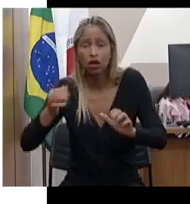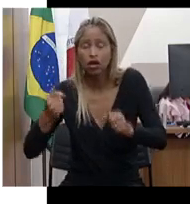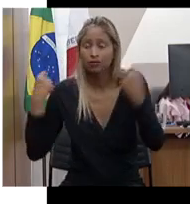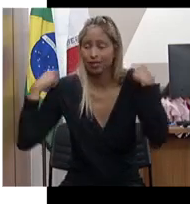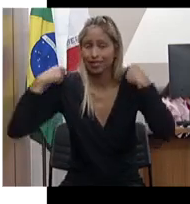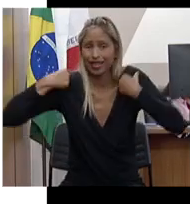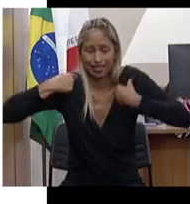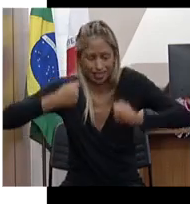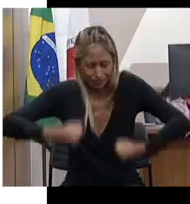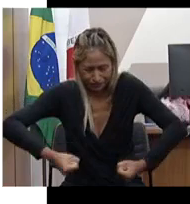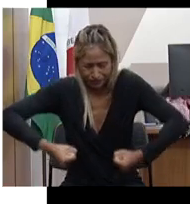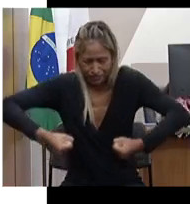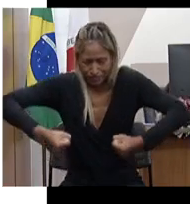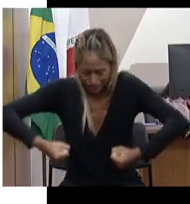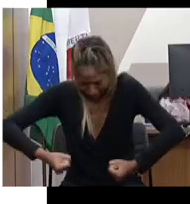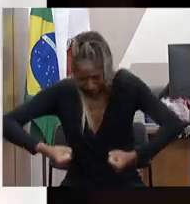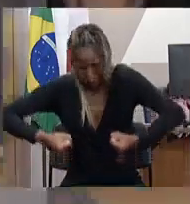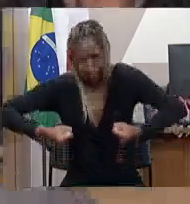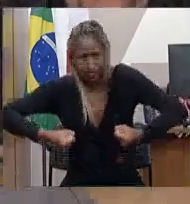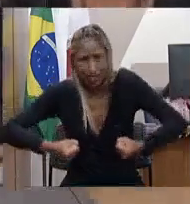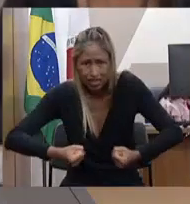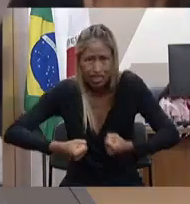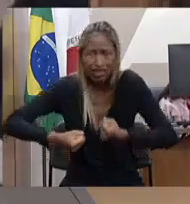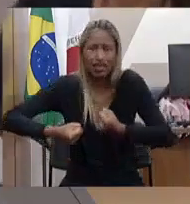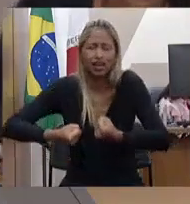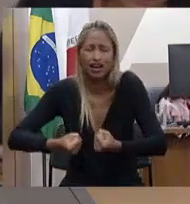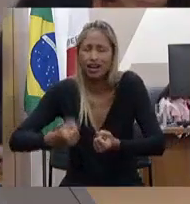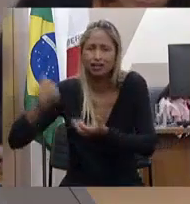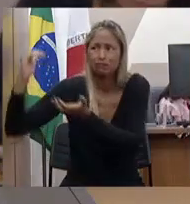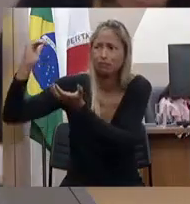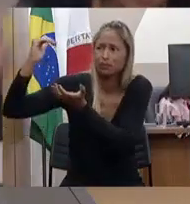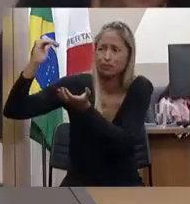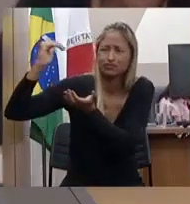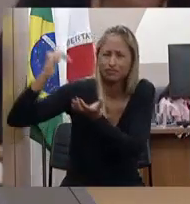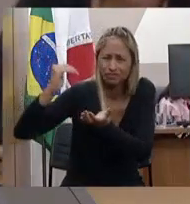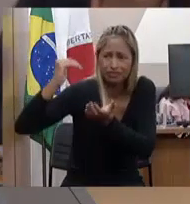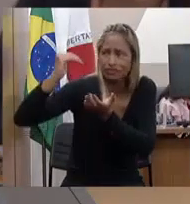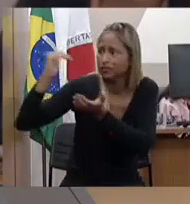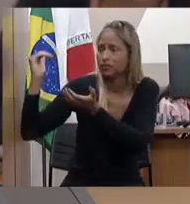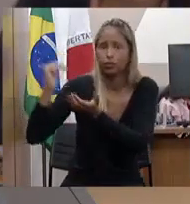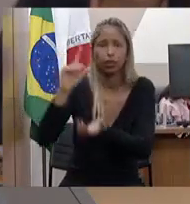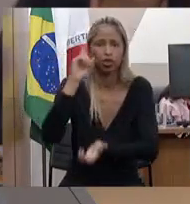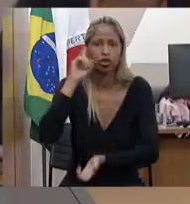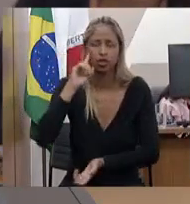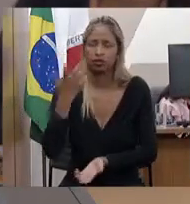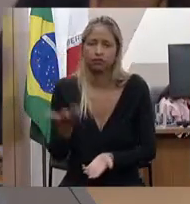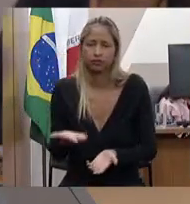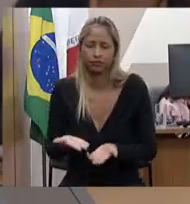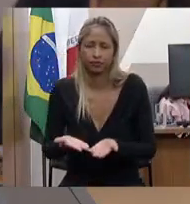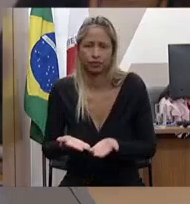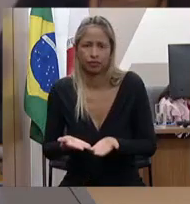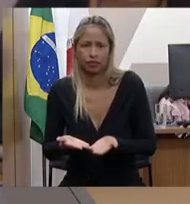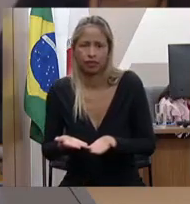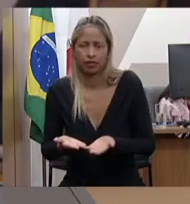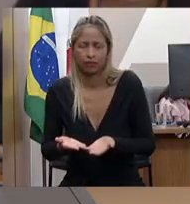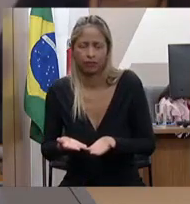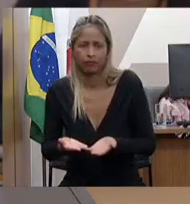tá carregando um saco de cimento de 50 kg de várias e milhares de vezes lá por dia né Então